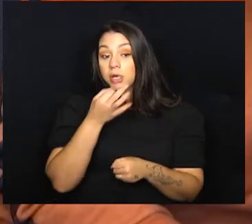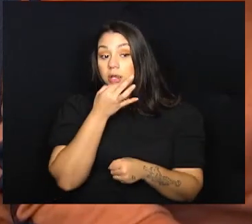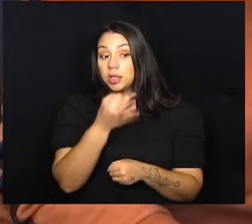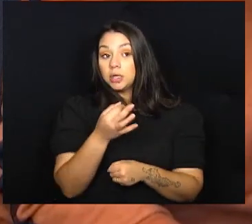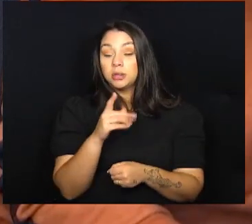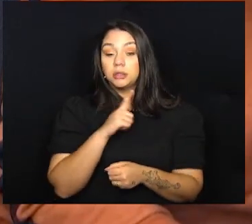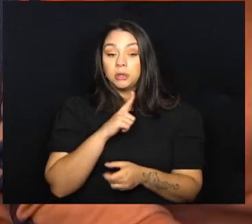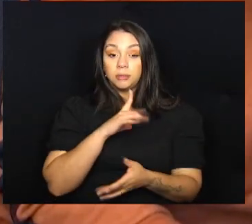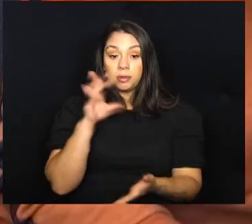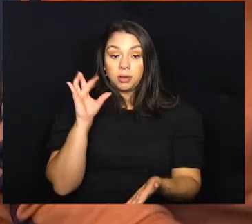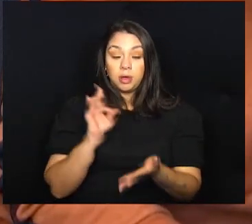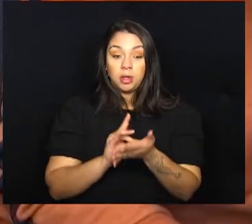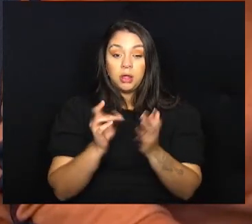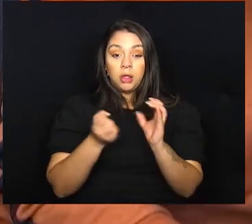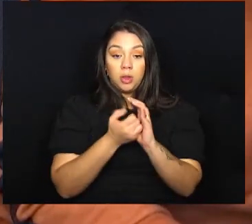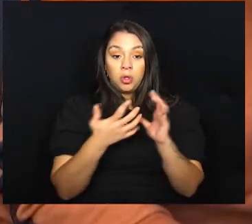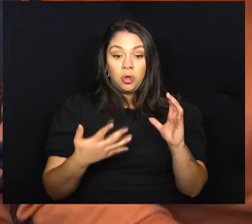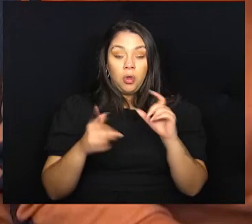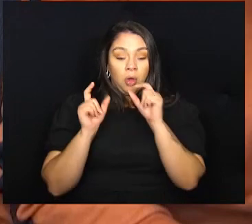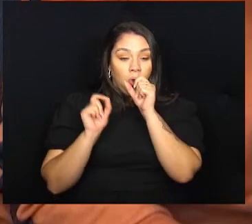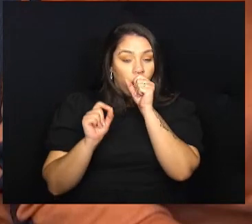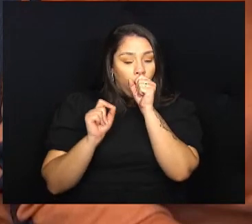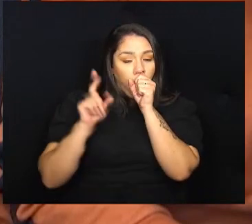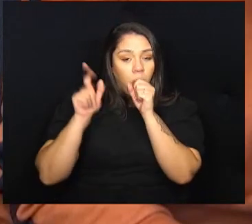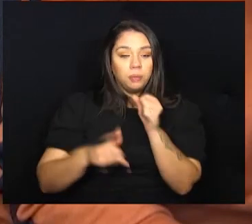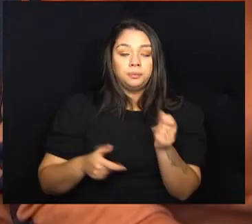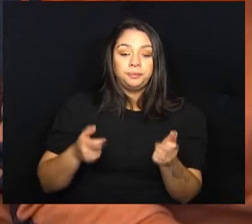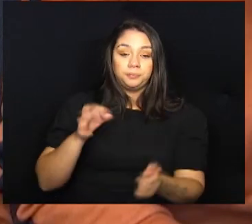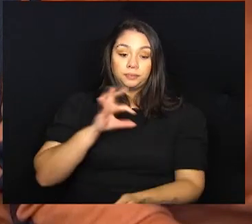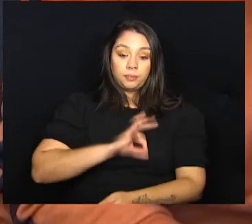exatamente esse aspecto de você remunerar